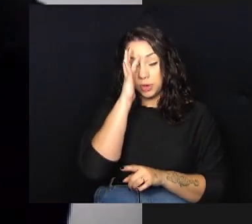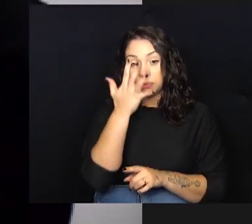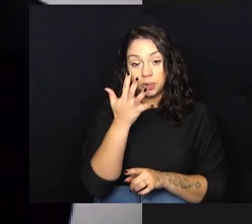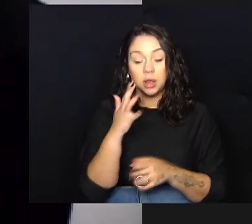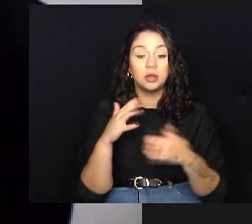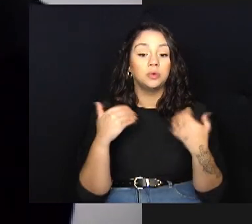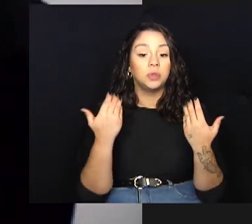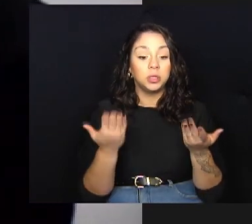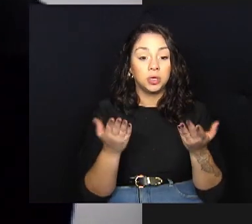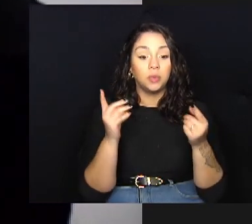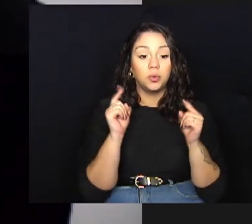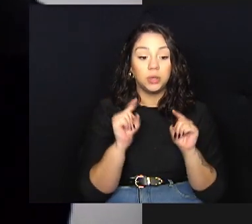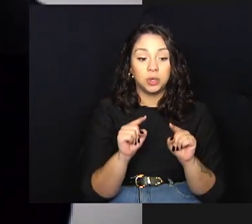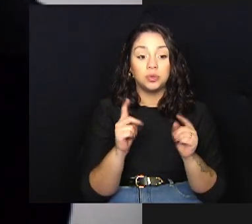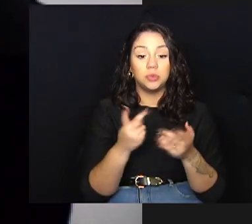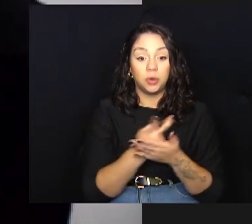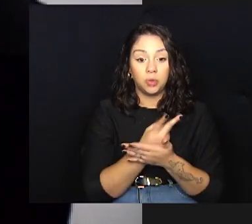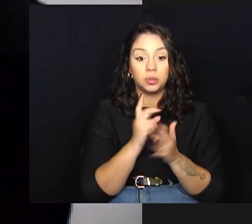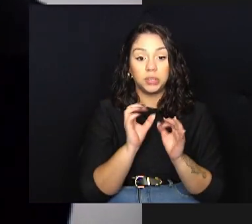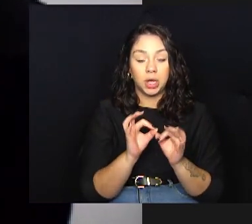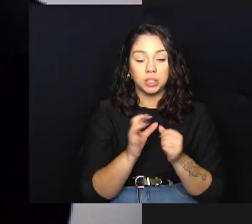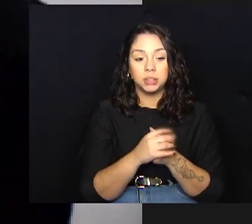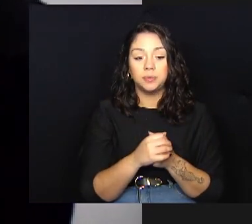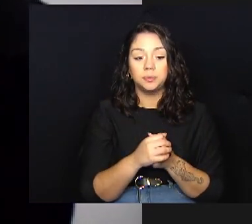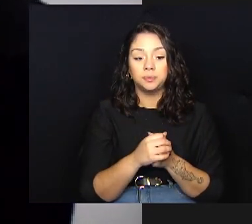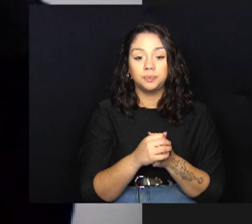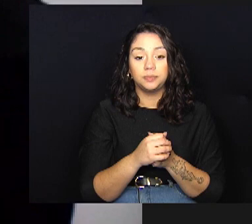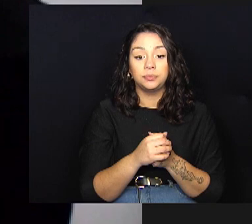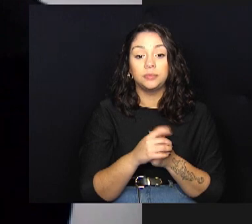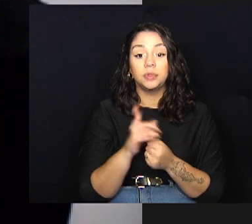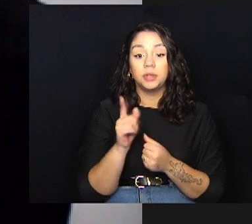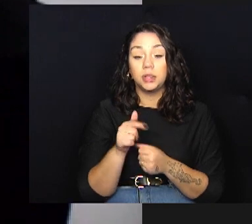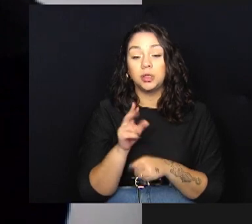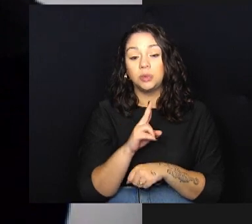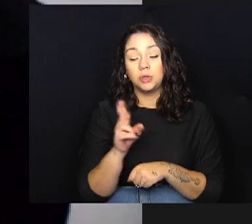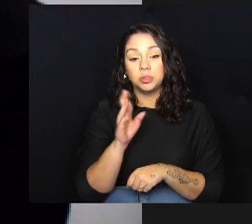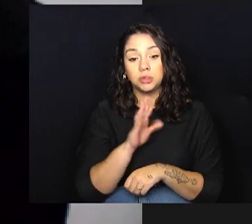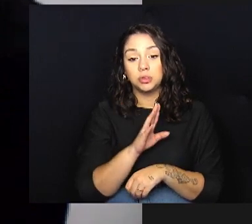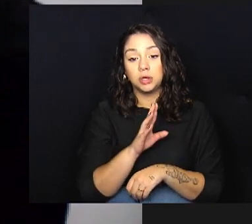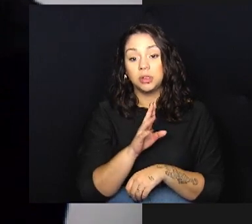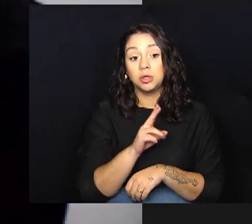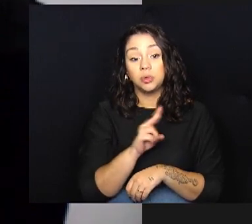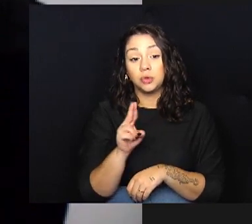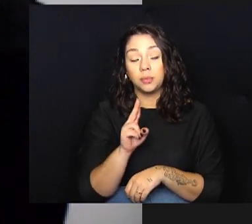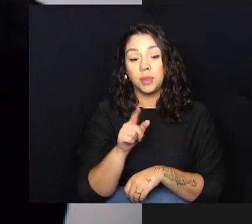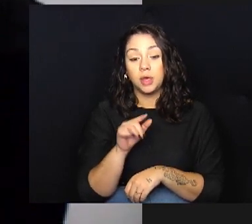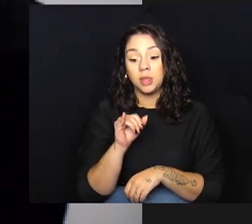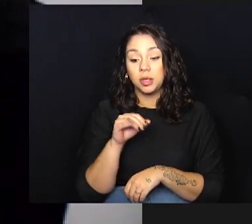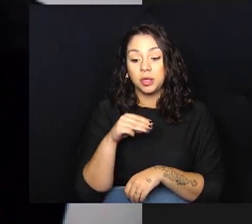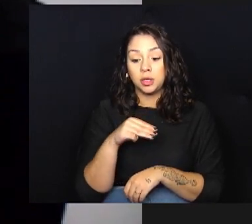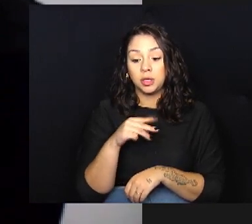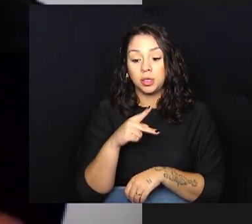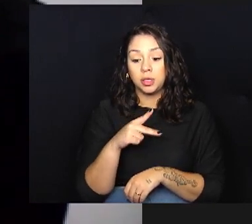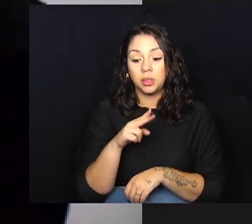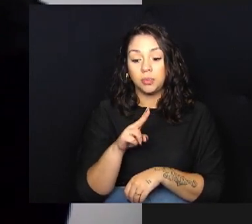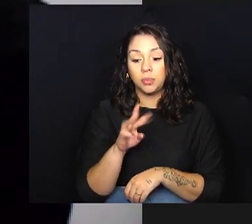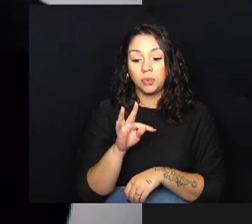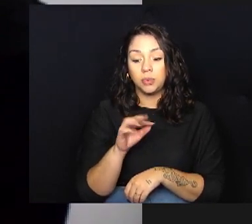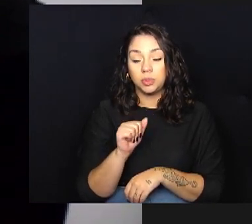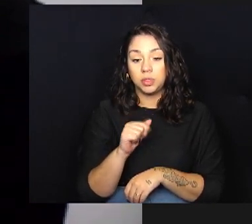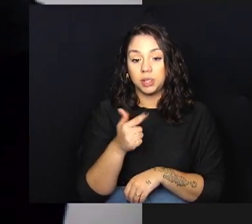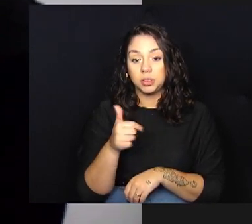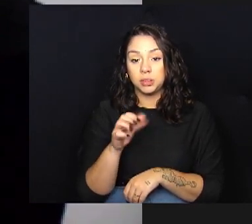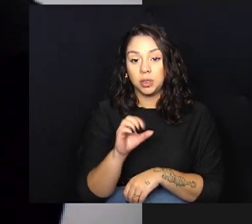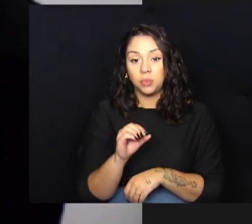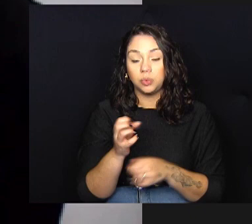isso Acabou acontecendo né com o que a gente chama de imputação dos dados né então em locais onde foi